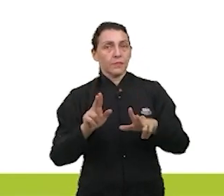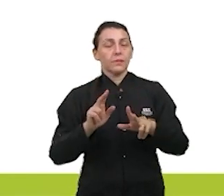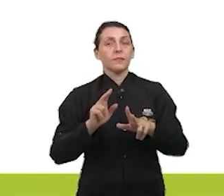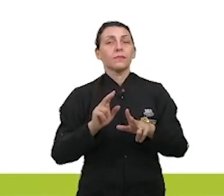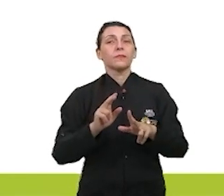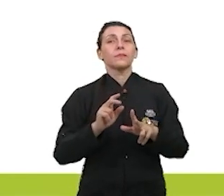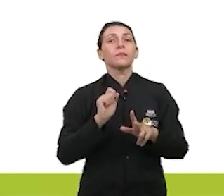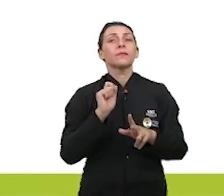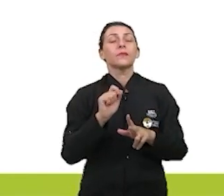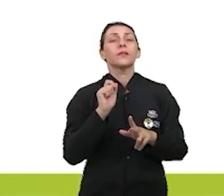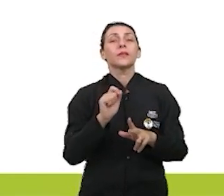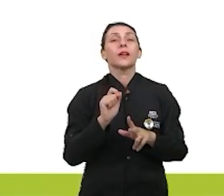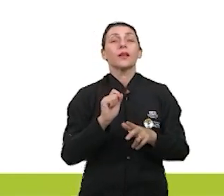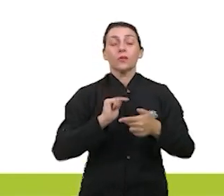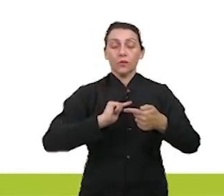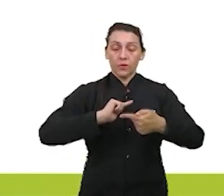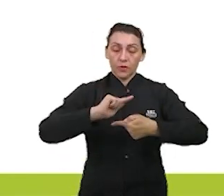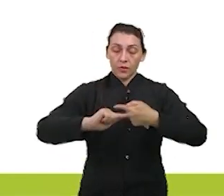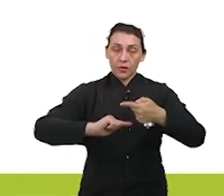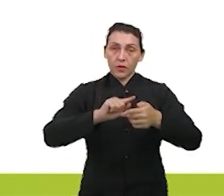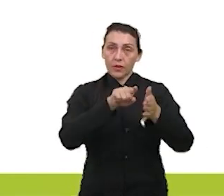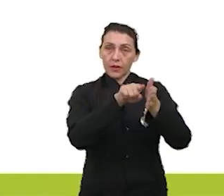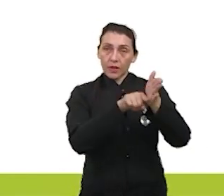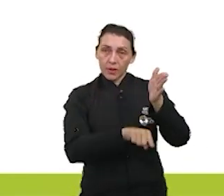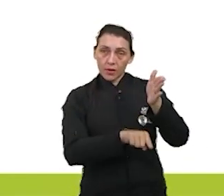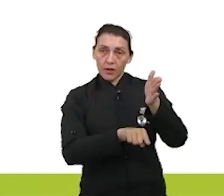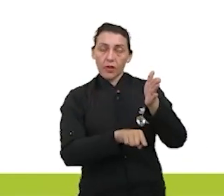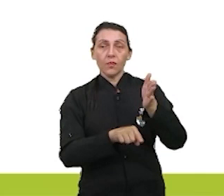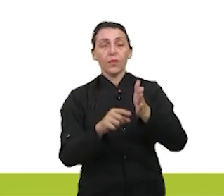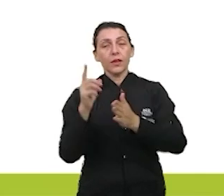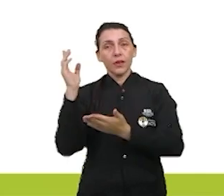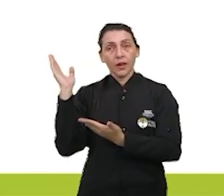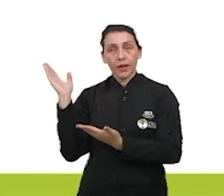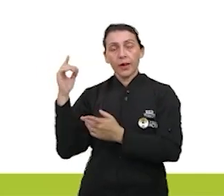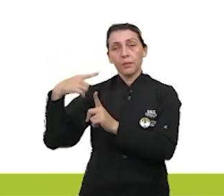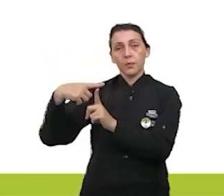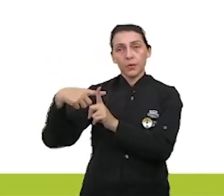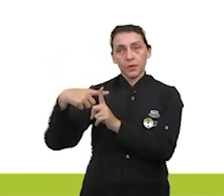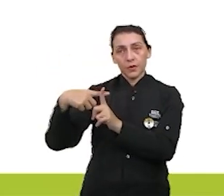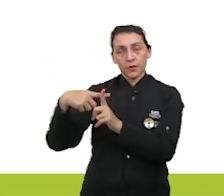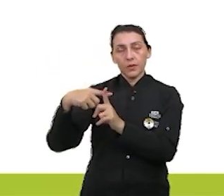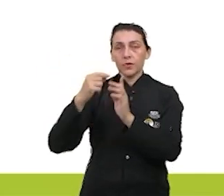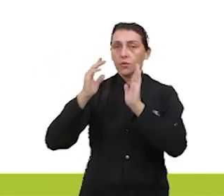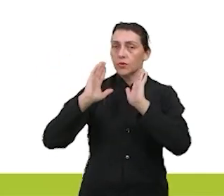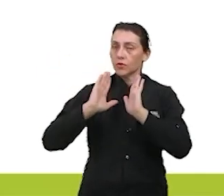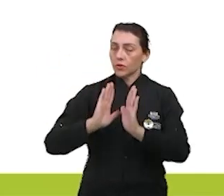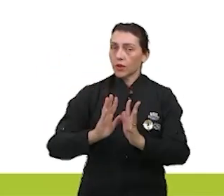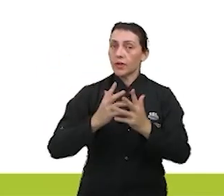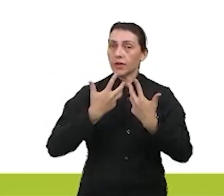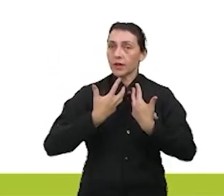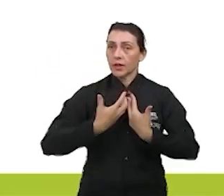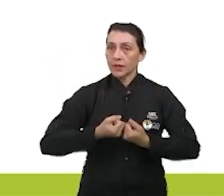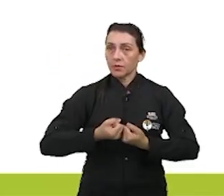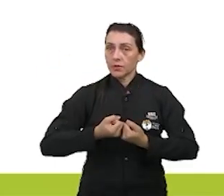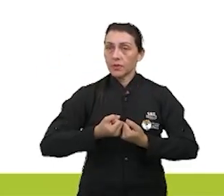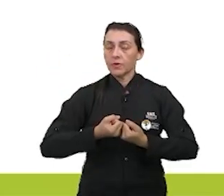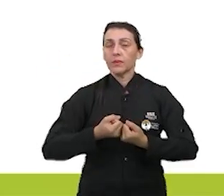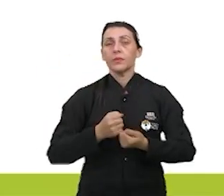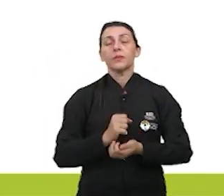sinal, que lá no gerador é negativo e aqui é positivo, já que ele está recebendo,